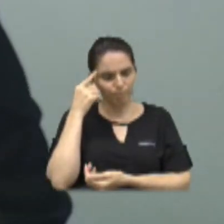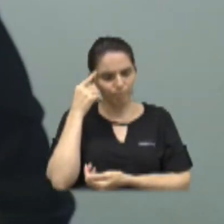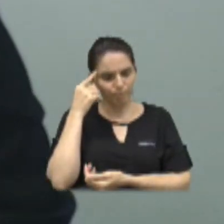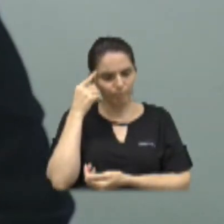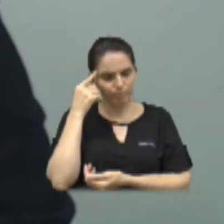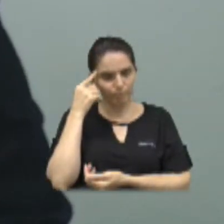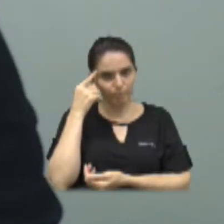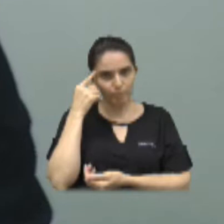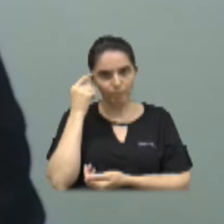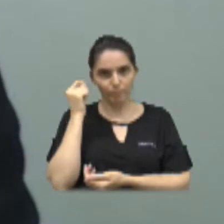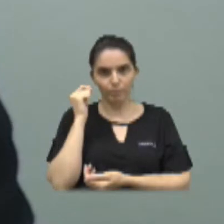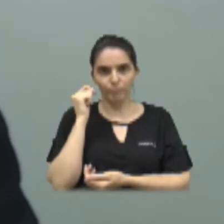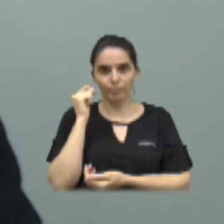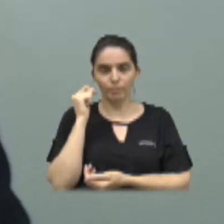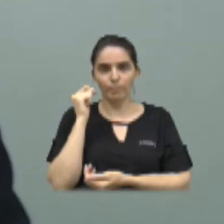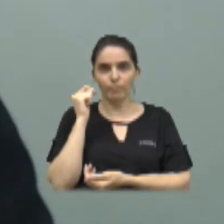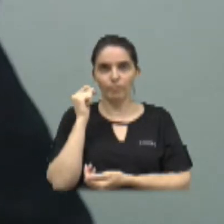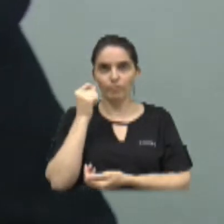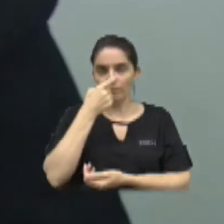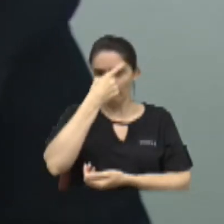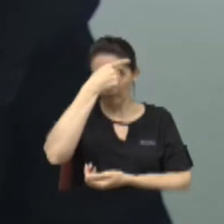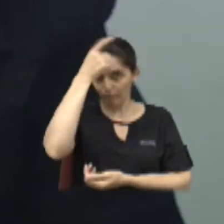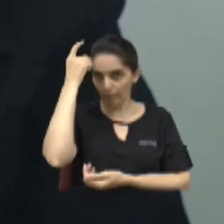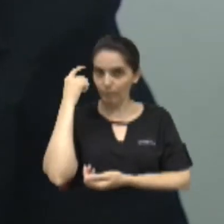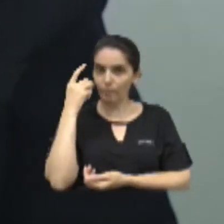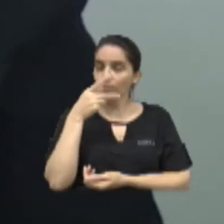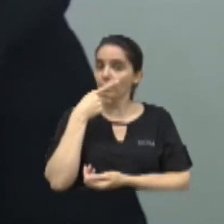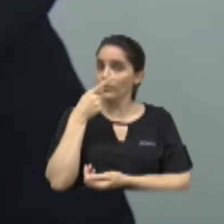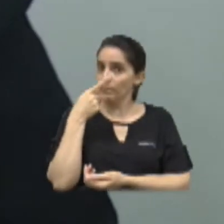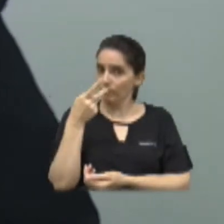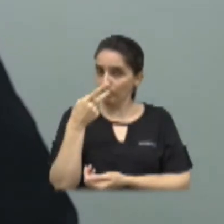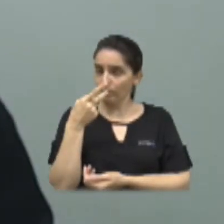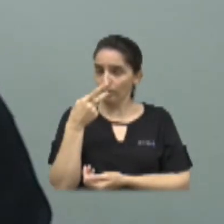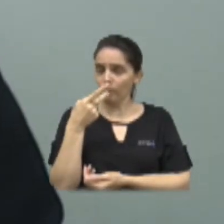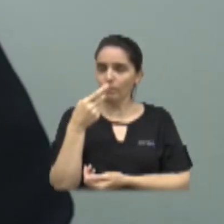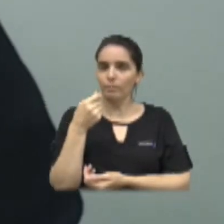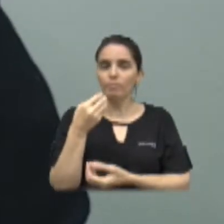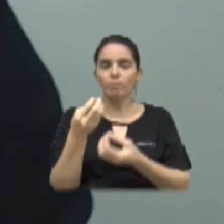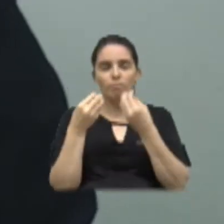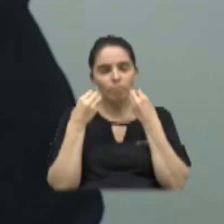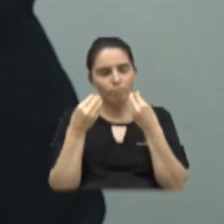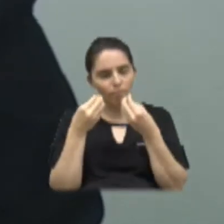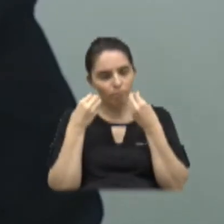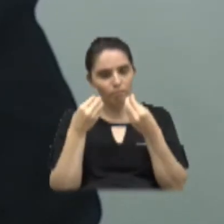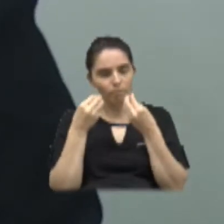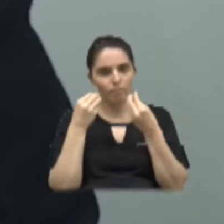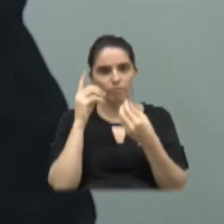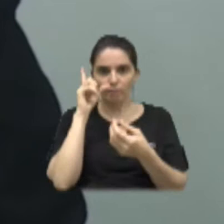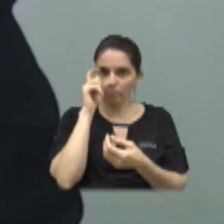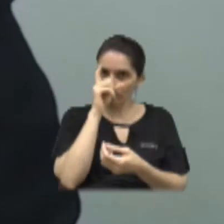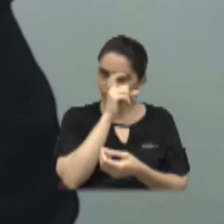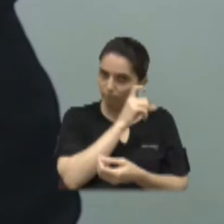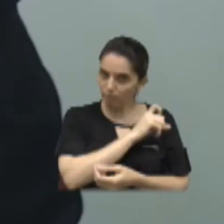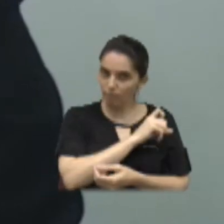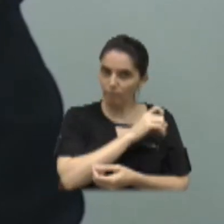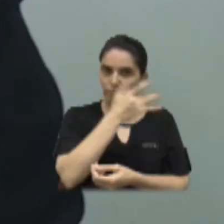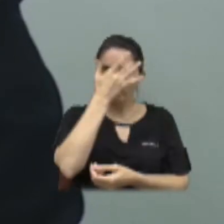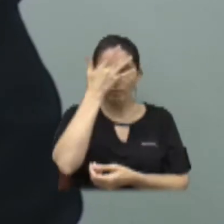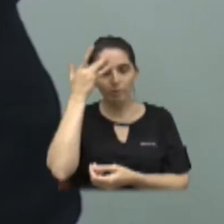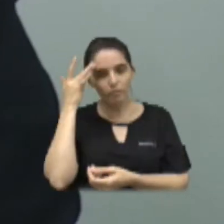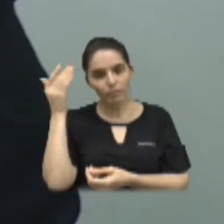o Xavier fez um comentário interessante. Como é difícil as pessoas virem à Câmara